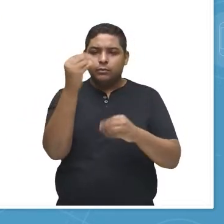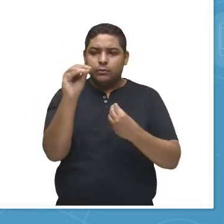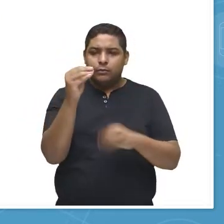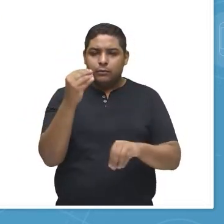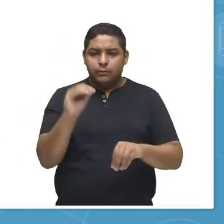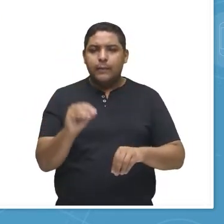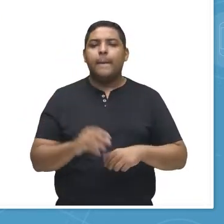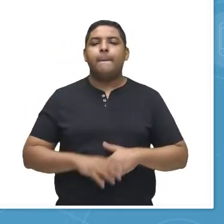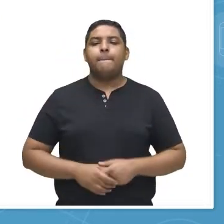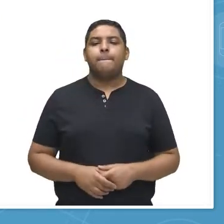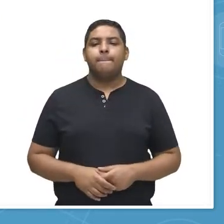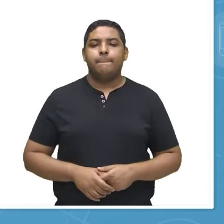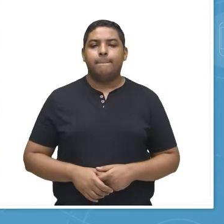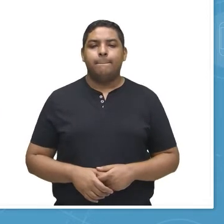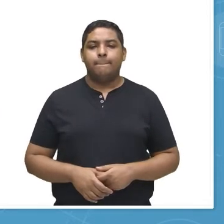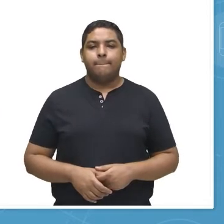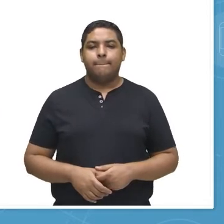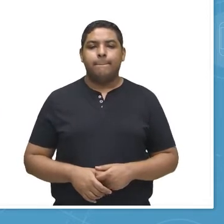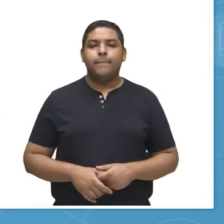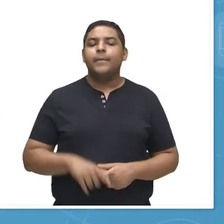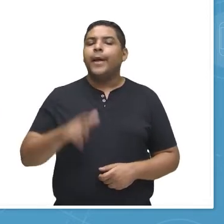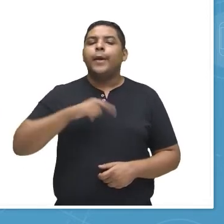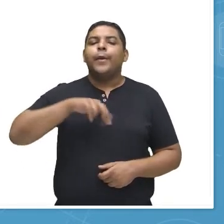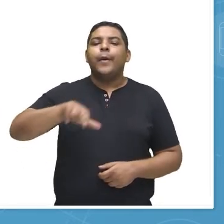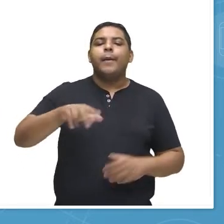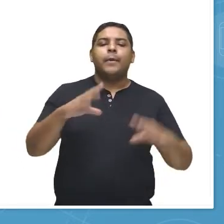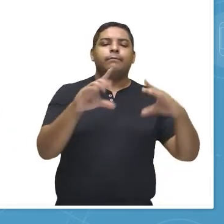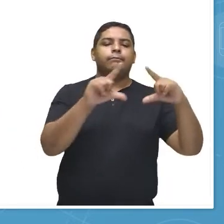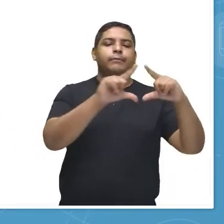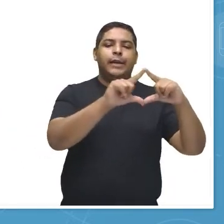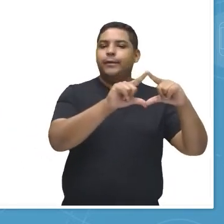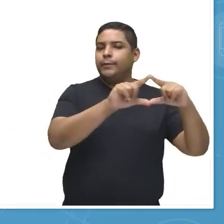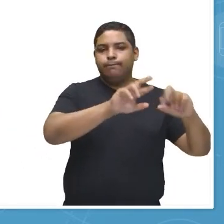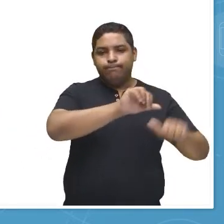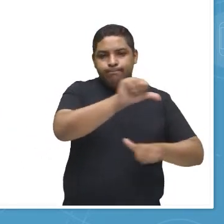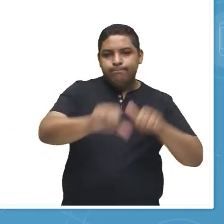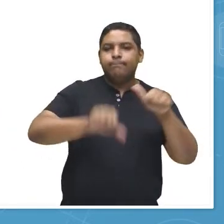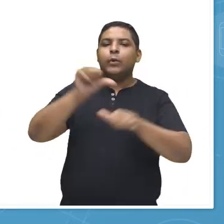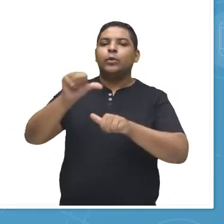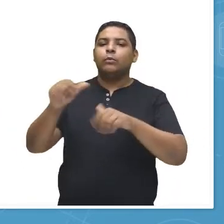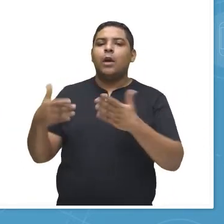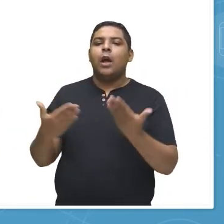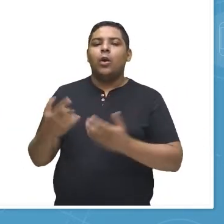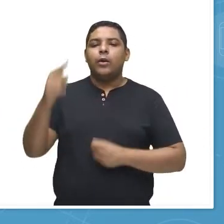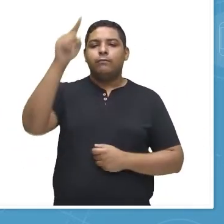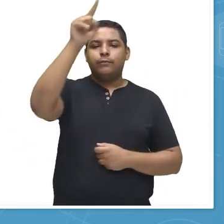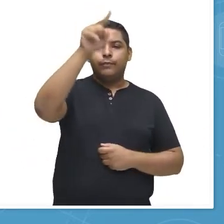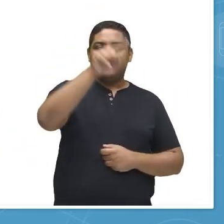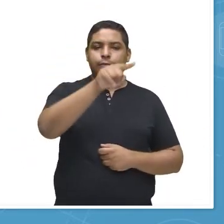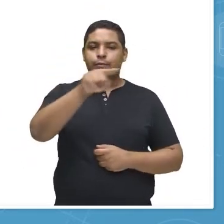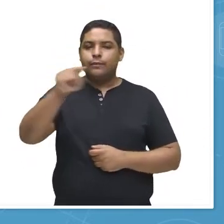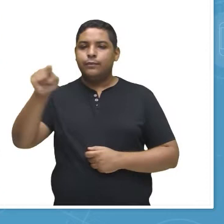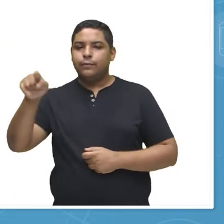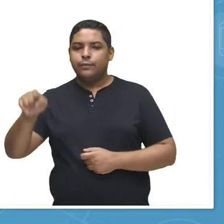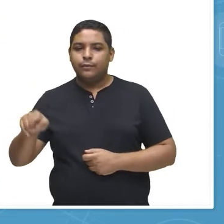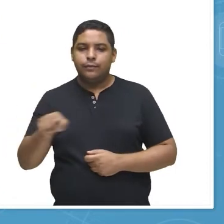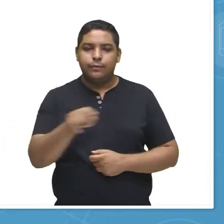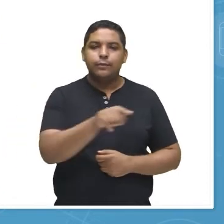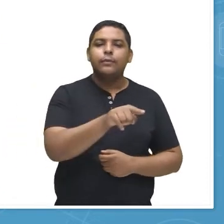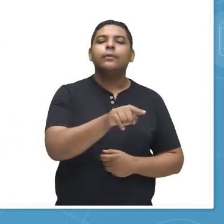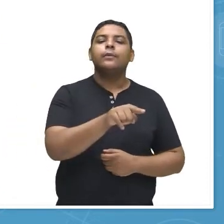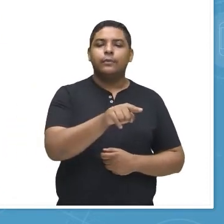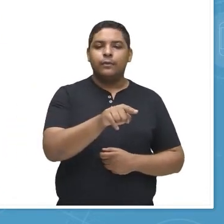tá bom? Então, não é mais uma forma piramidal, tá? Como era estruturada antes. Hoje ela é uma forma